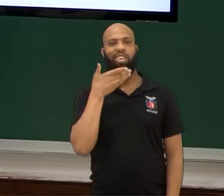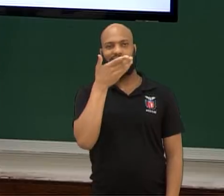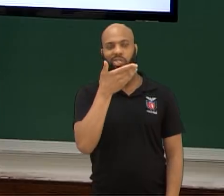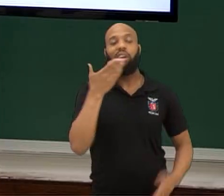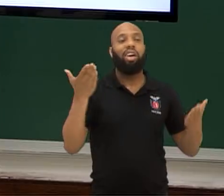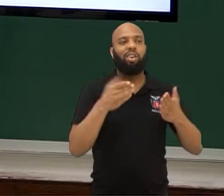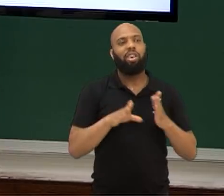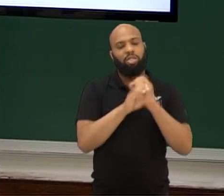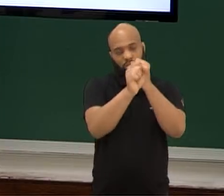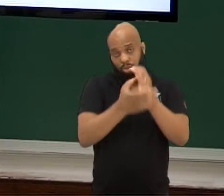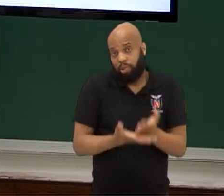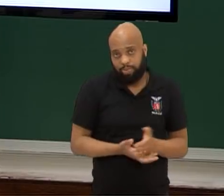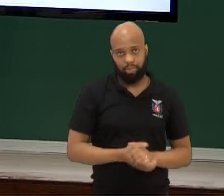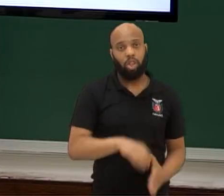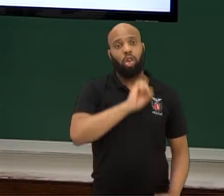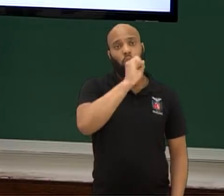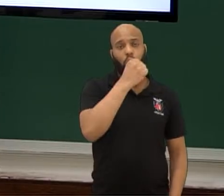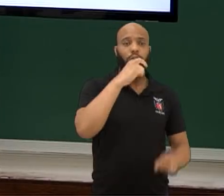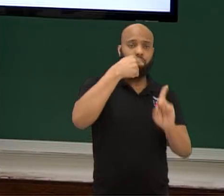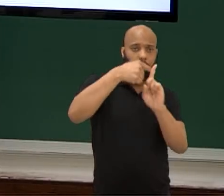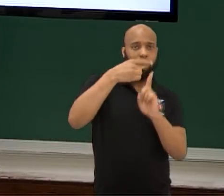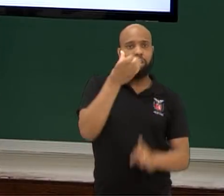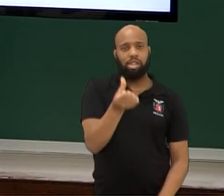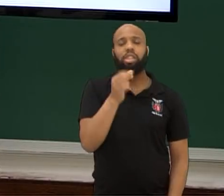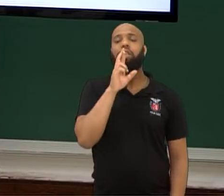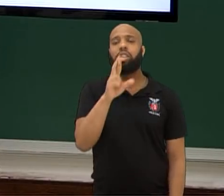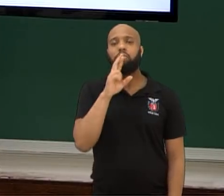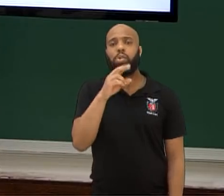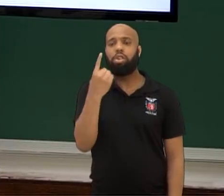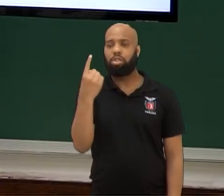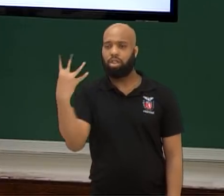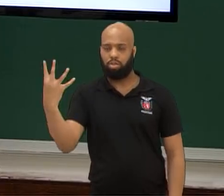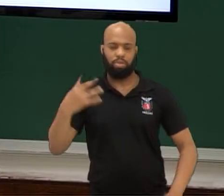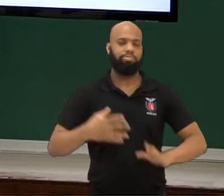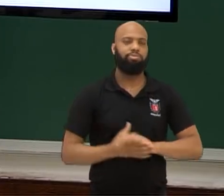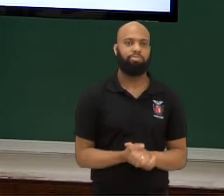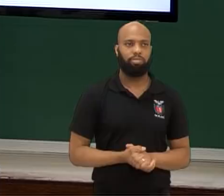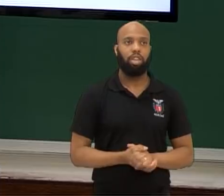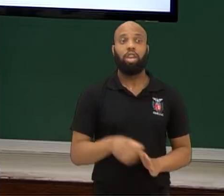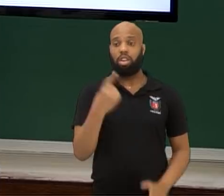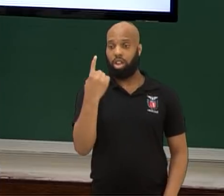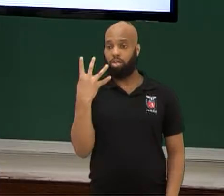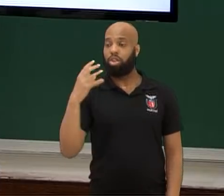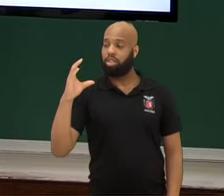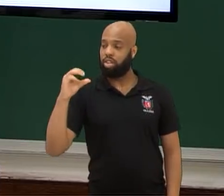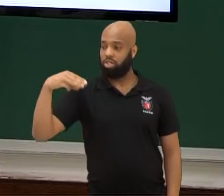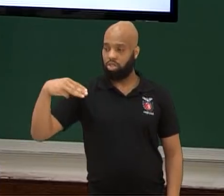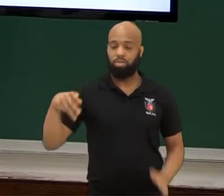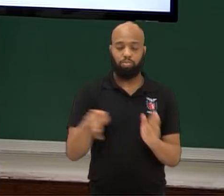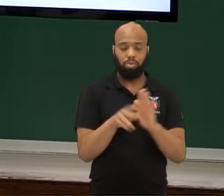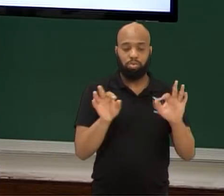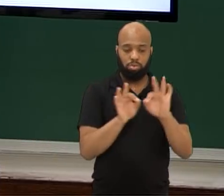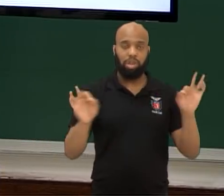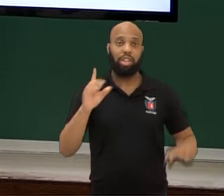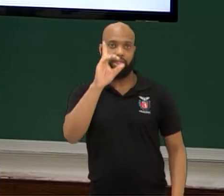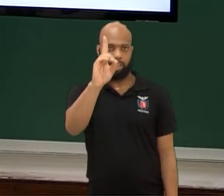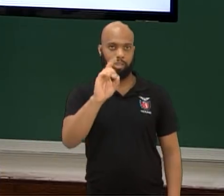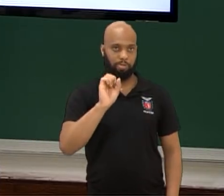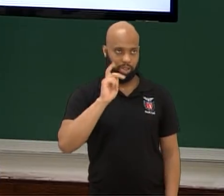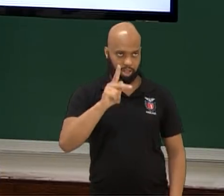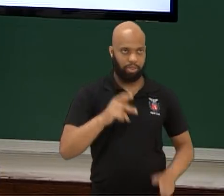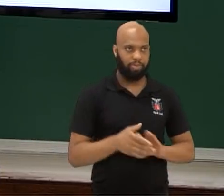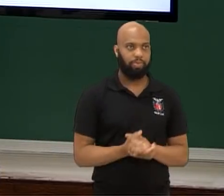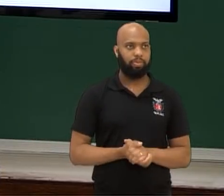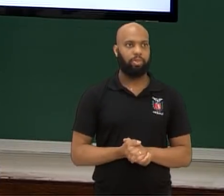gente somar. 8 mais 6 igual a 14 centímetros de diâmetro,